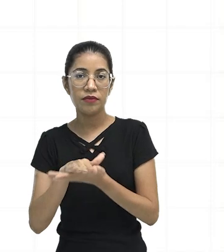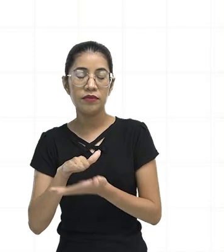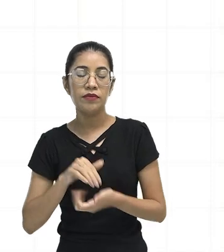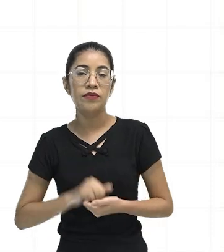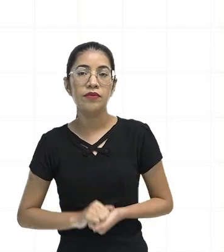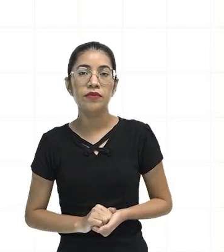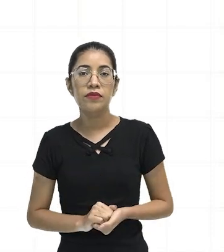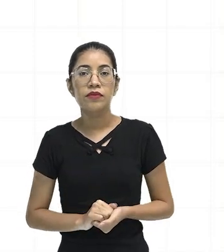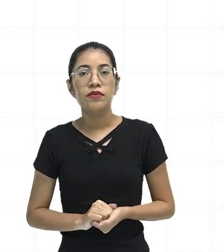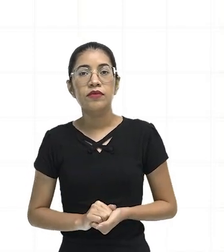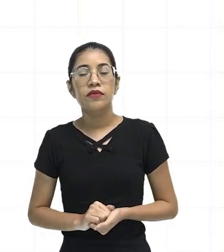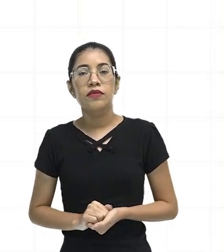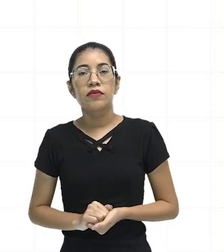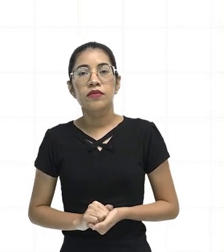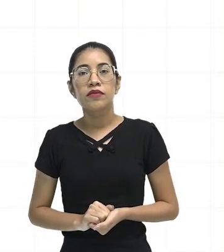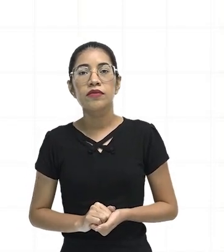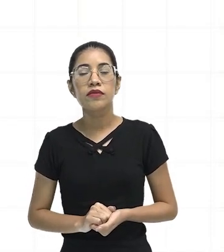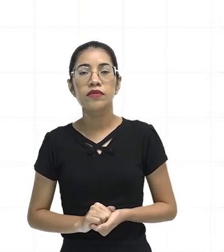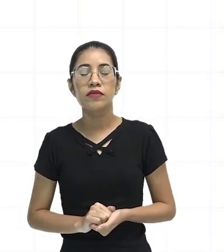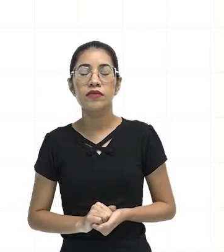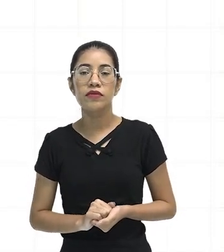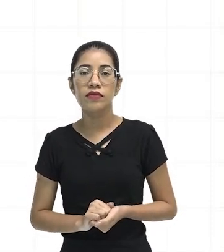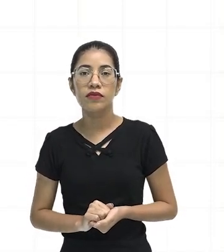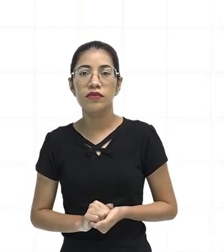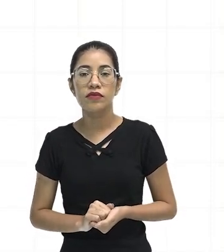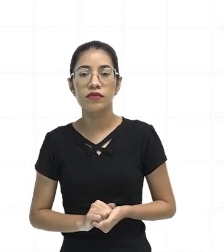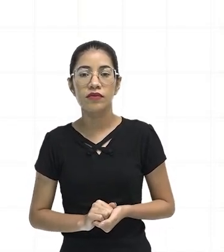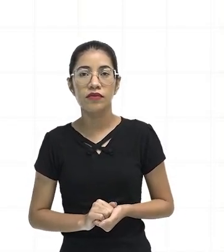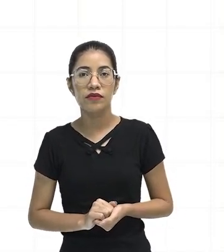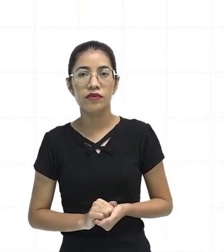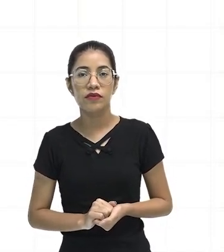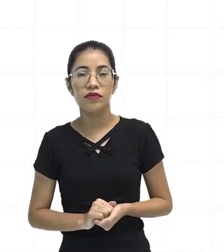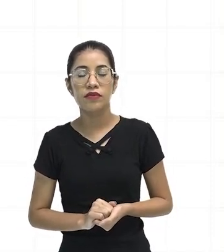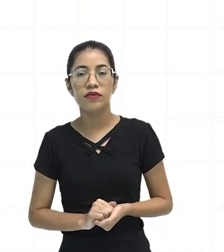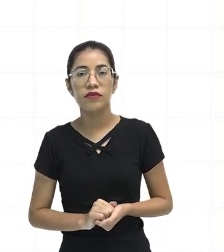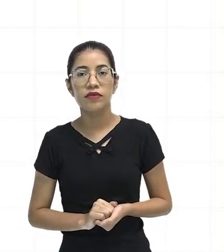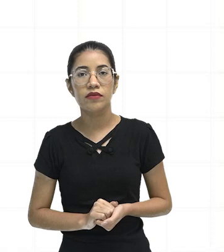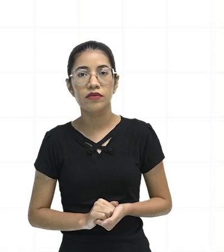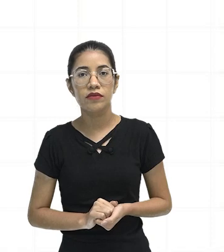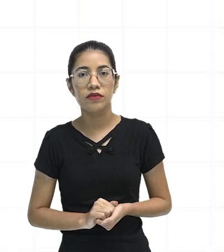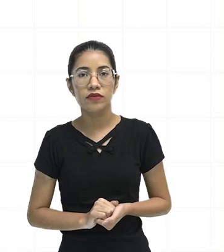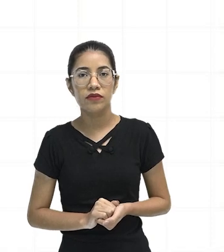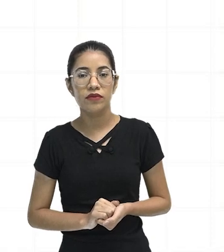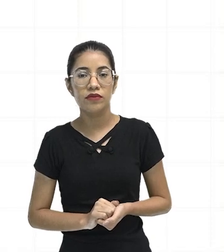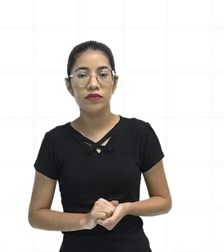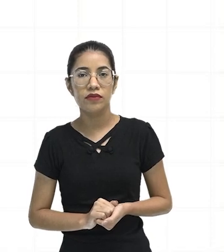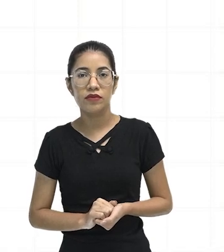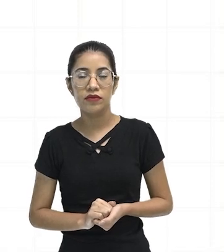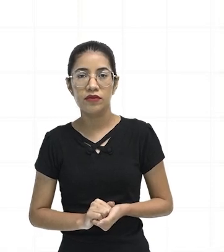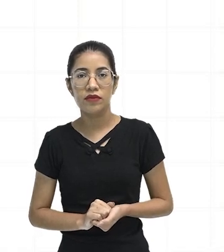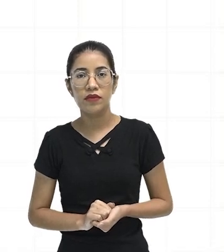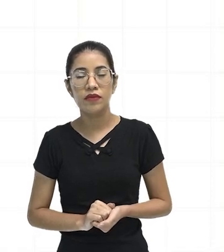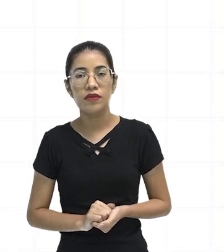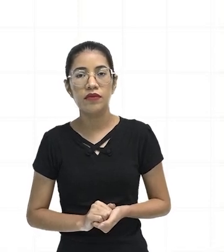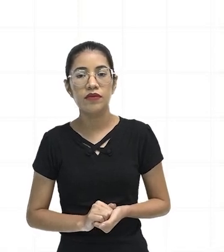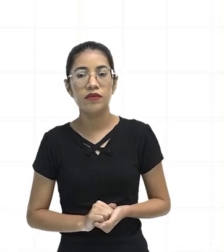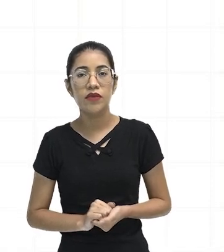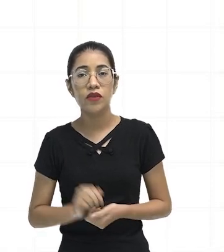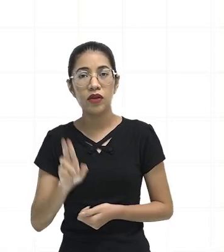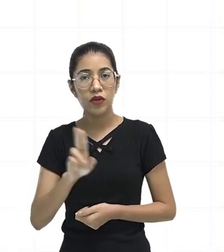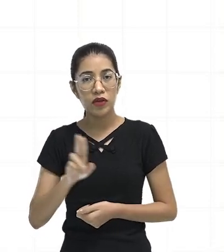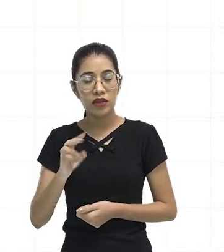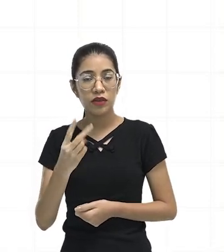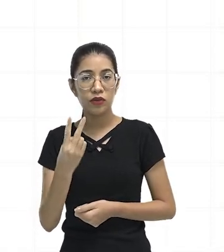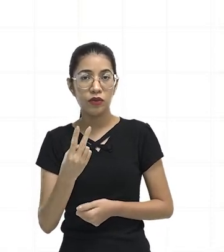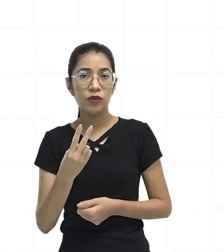tá? Aliás, só voltando aqui, ao invés de trabalhar com 3 máquinas, a gente vai trabalhar com